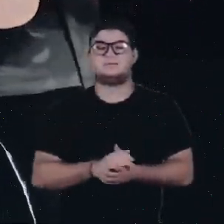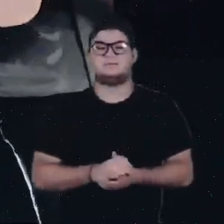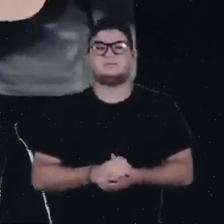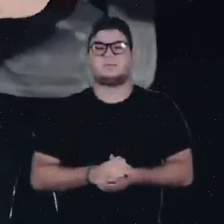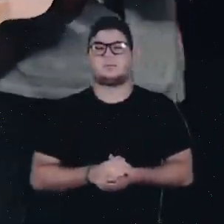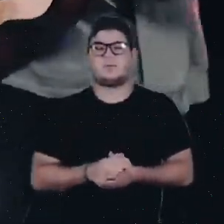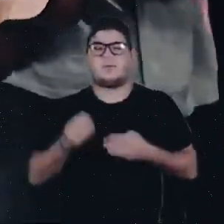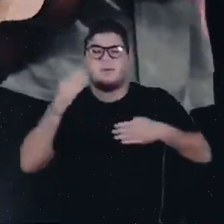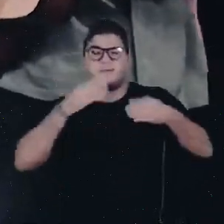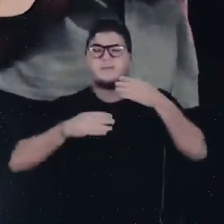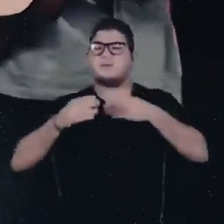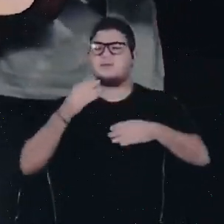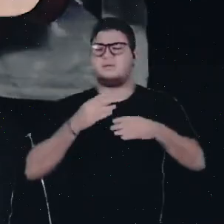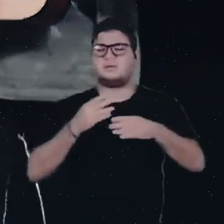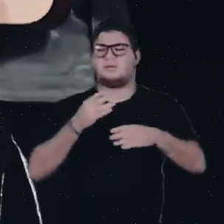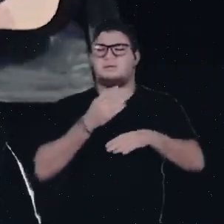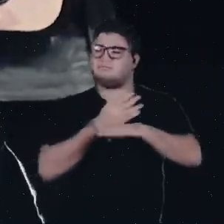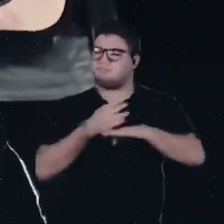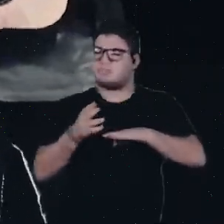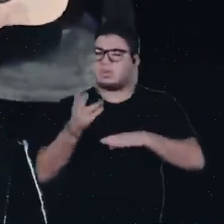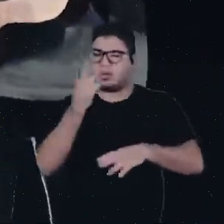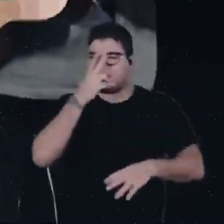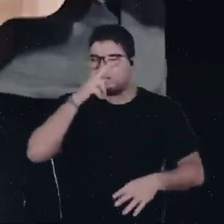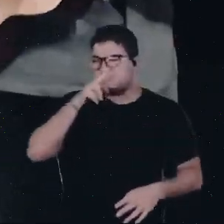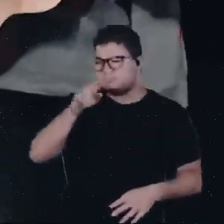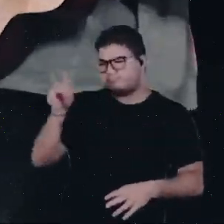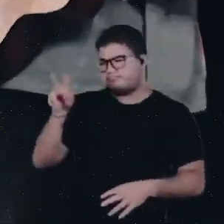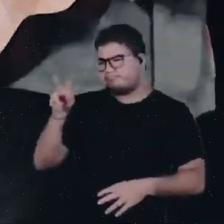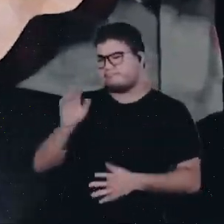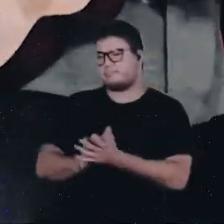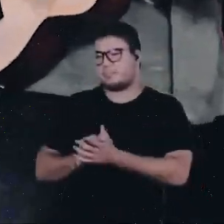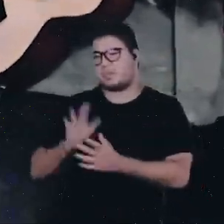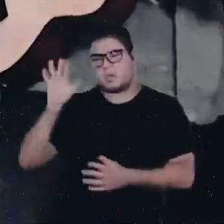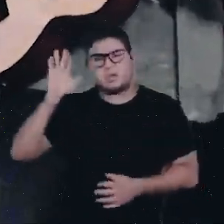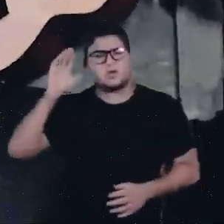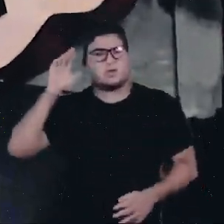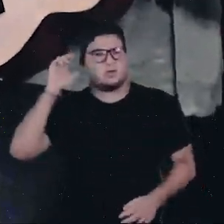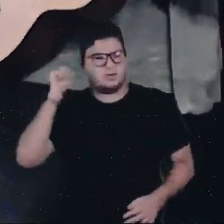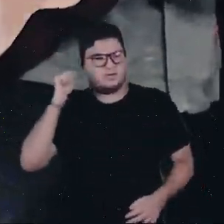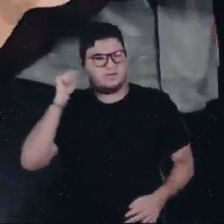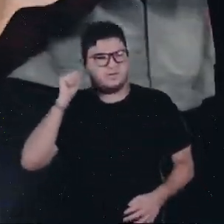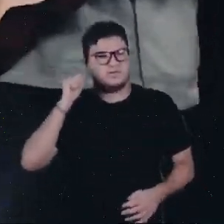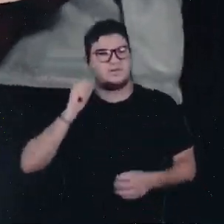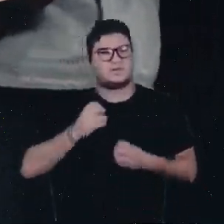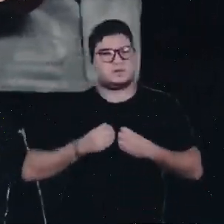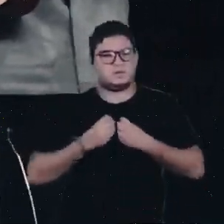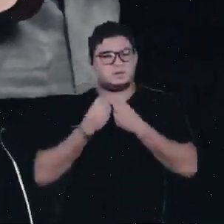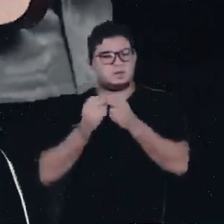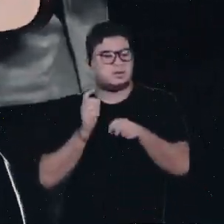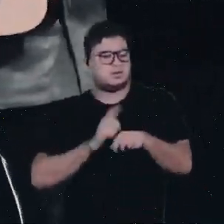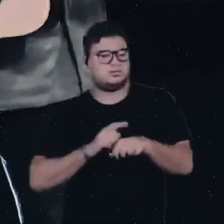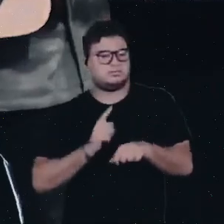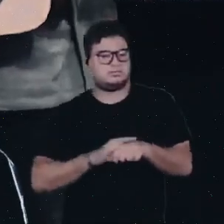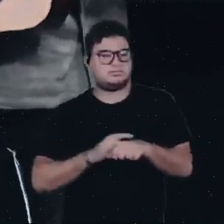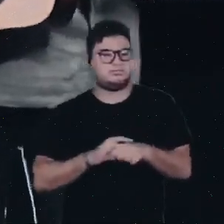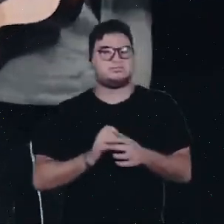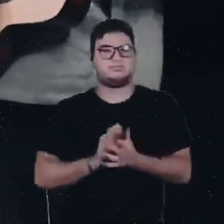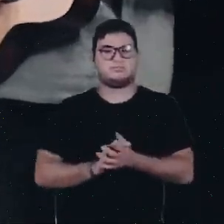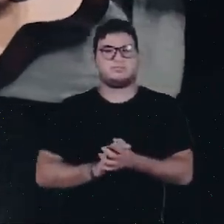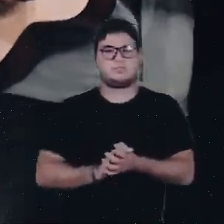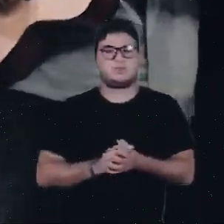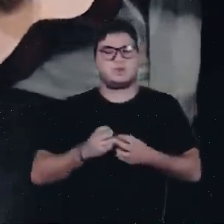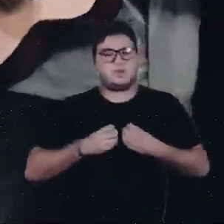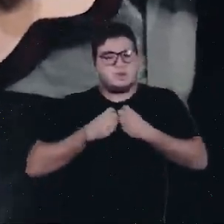prática. Às vezes é você prestando atenção, às vezes é você ouvindo, disponibilizando tempo, recursos, talento,